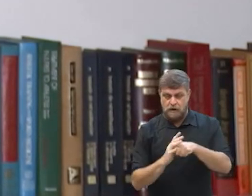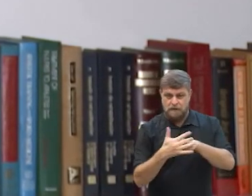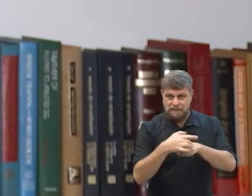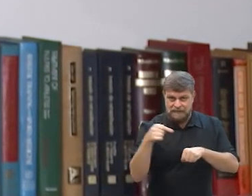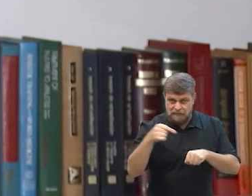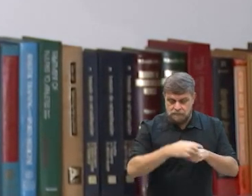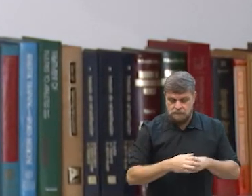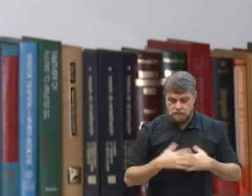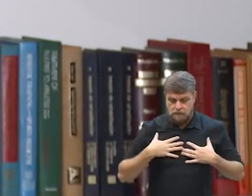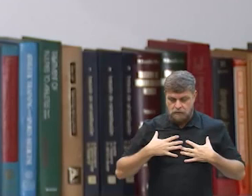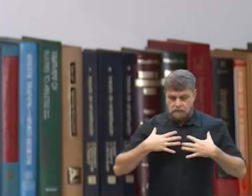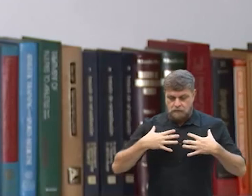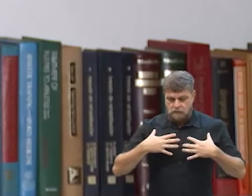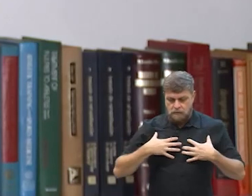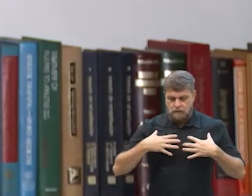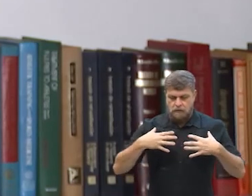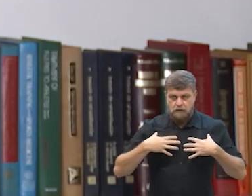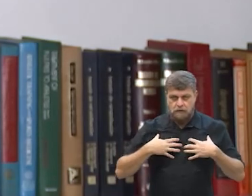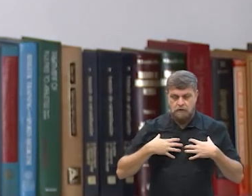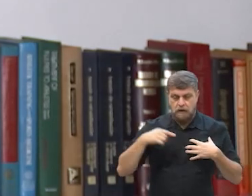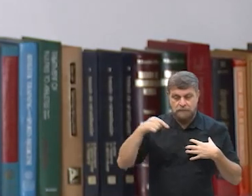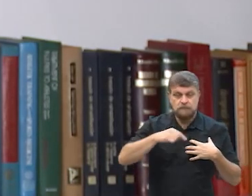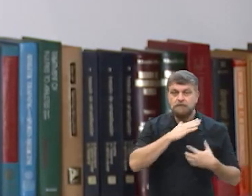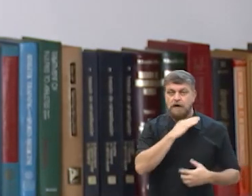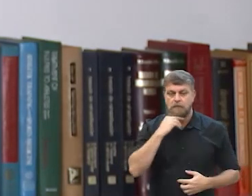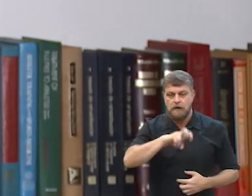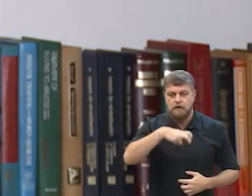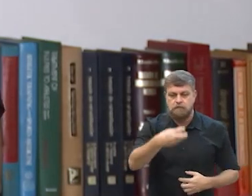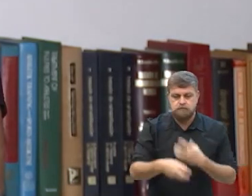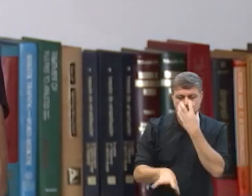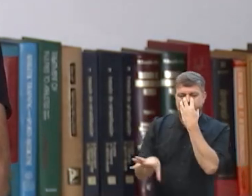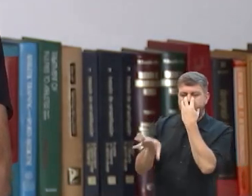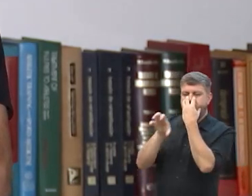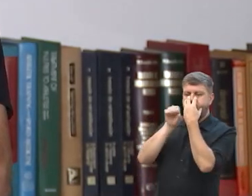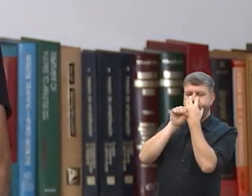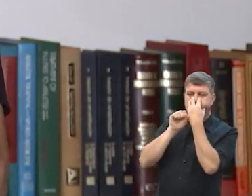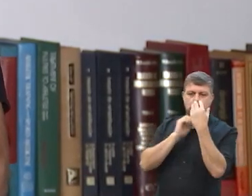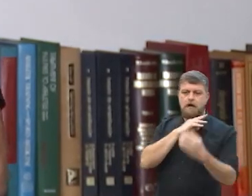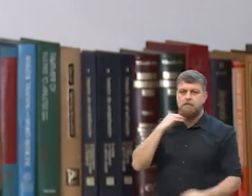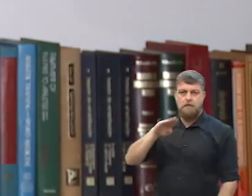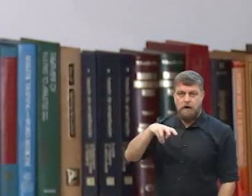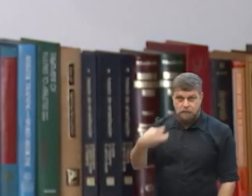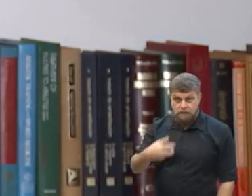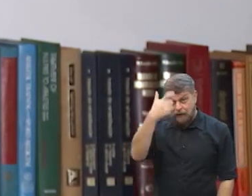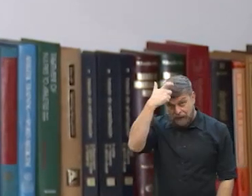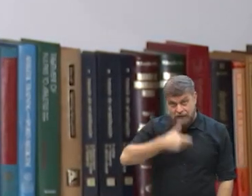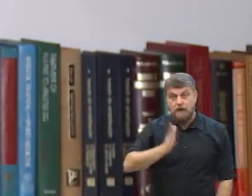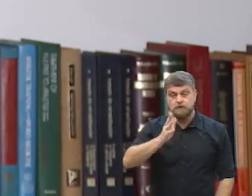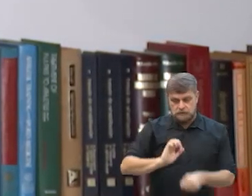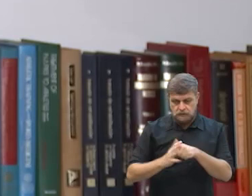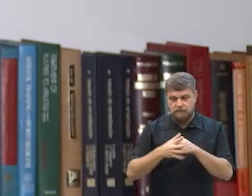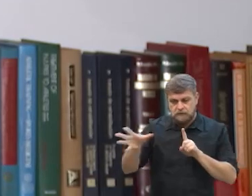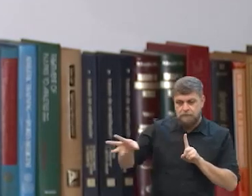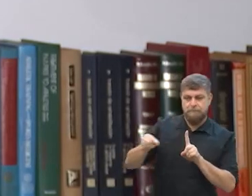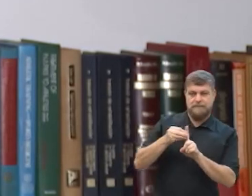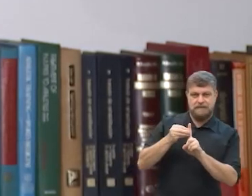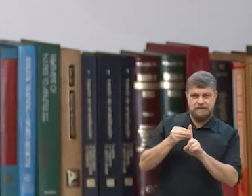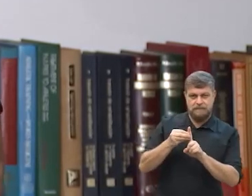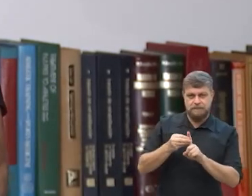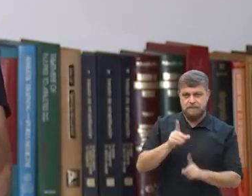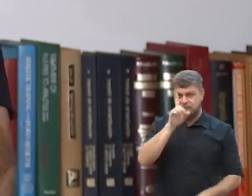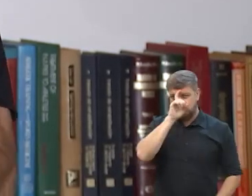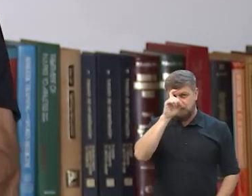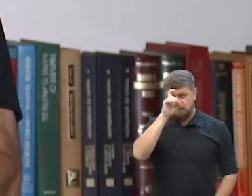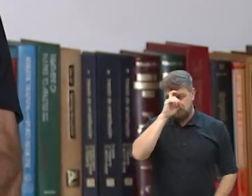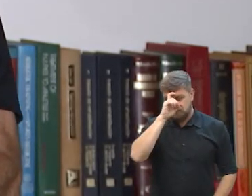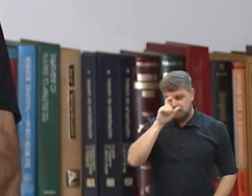faz esse exercício respiratório, você morre. Você é entubado e morre precocemente. Eu tive Covid, entrei no